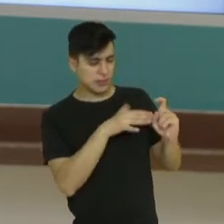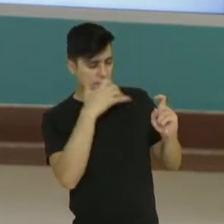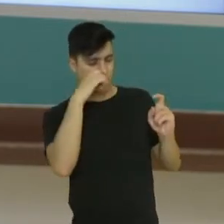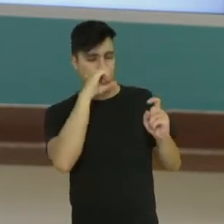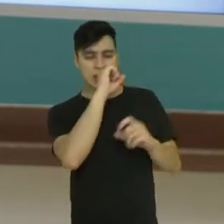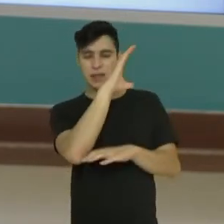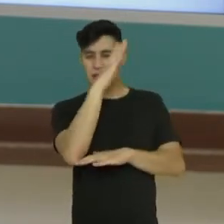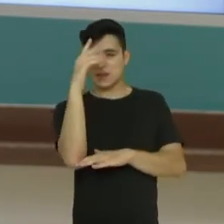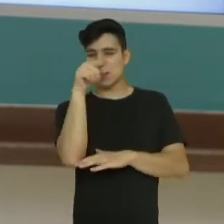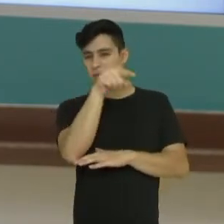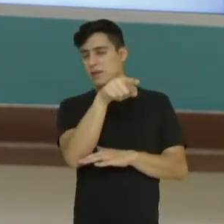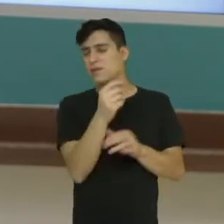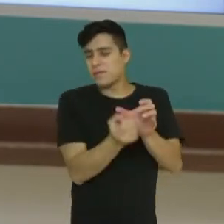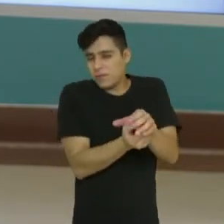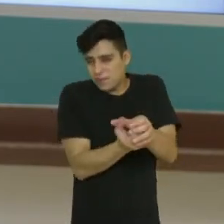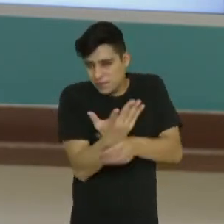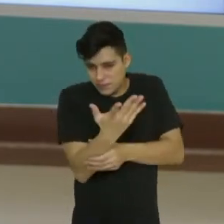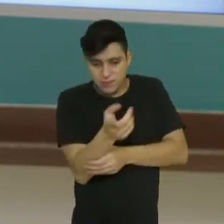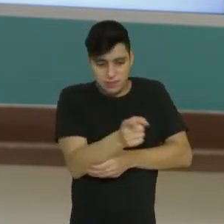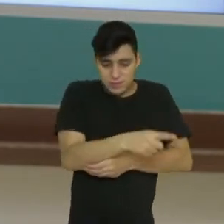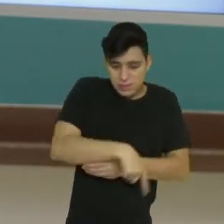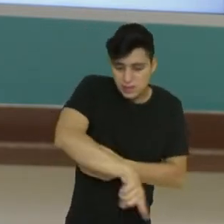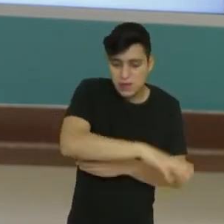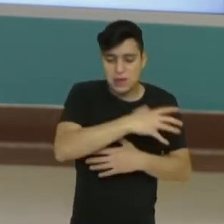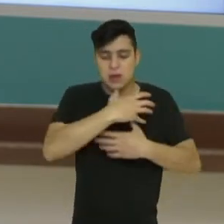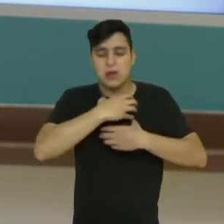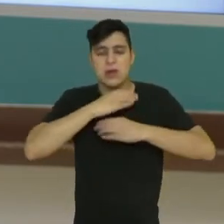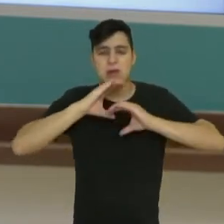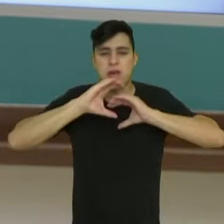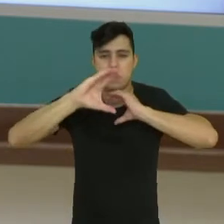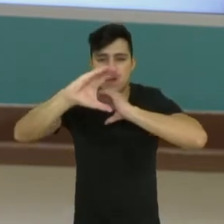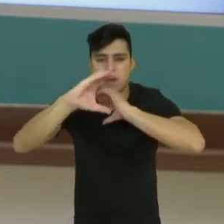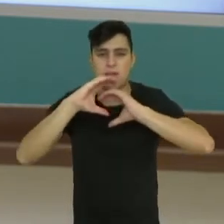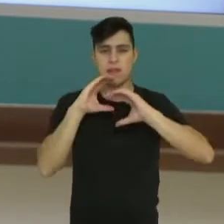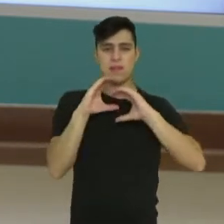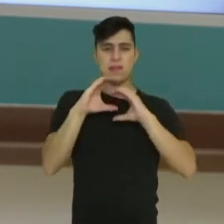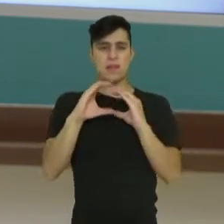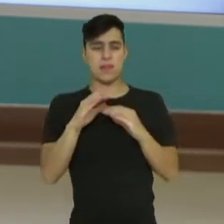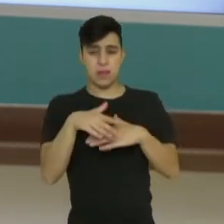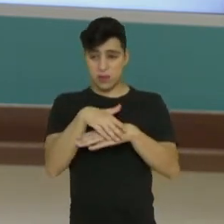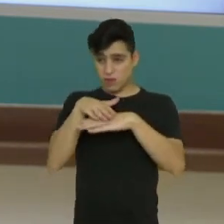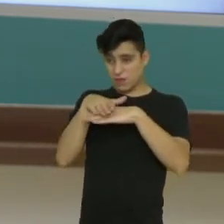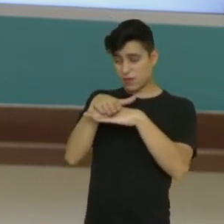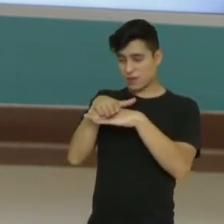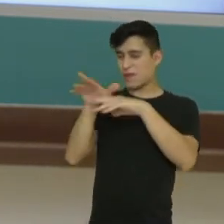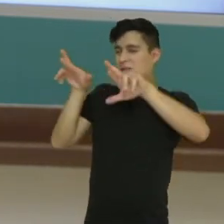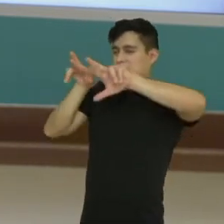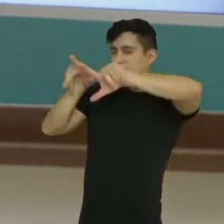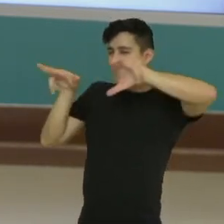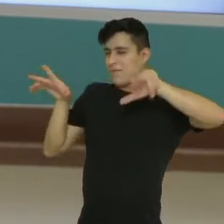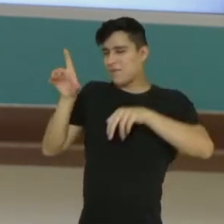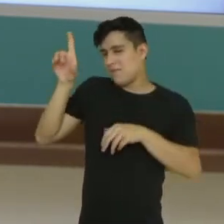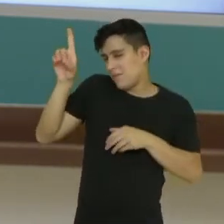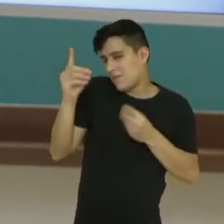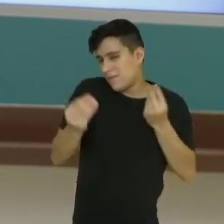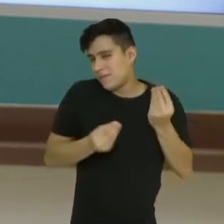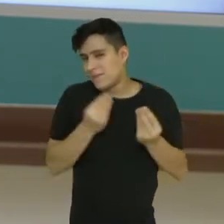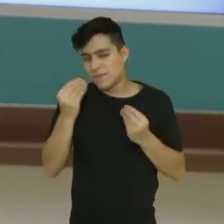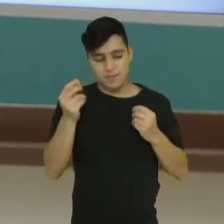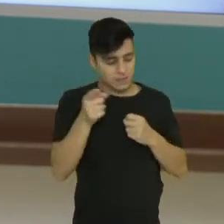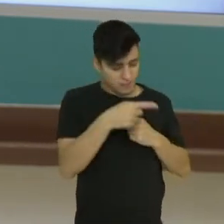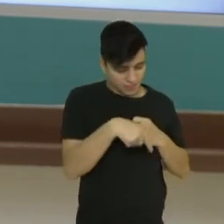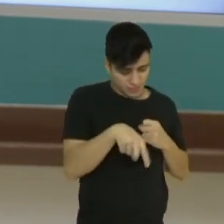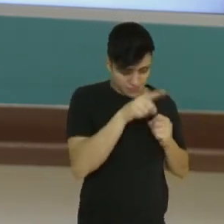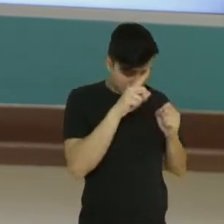nesse momento e era uma forma deles falarem, se comunicarem com essas forças, vamos colocar esses deuses, era a forma deles falarem assim,